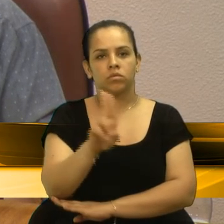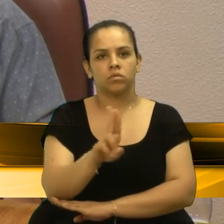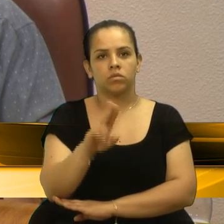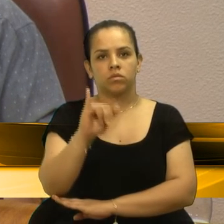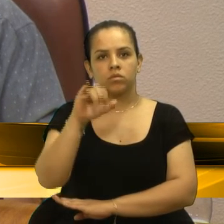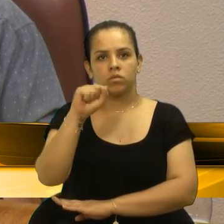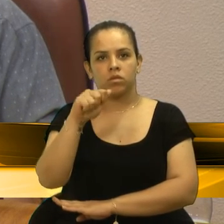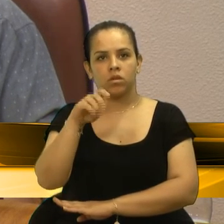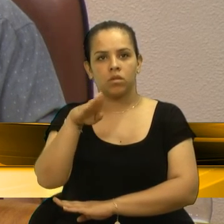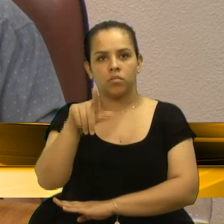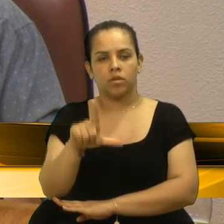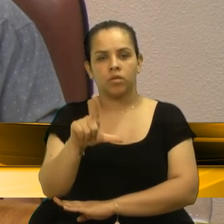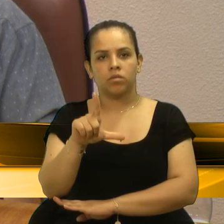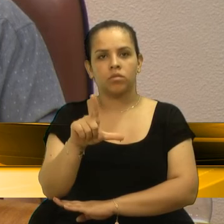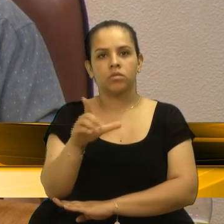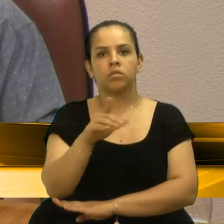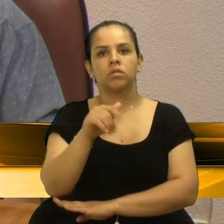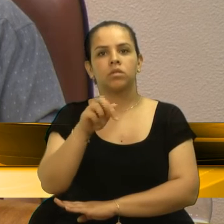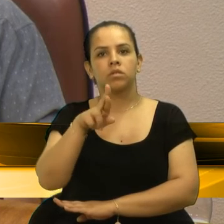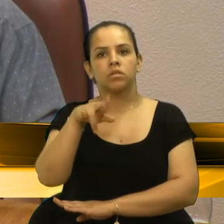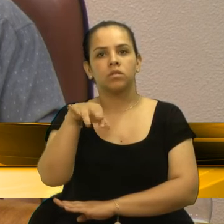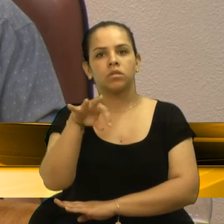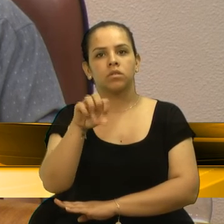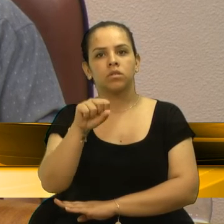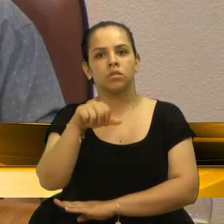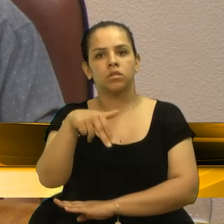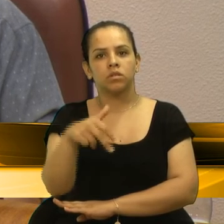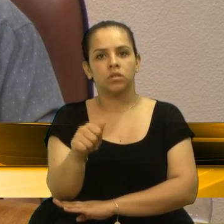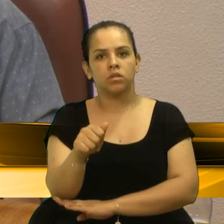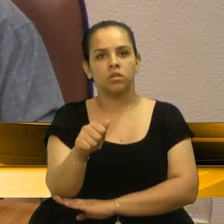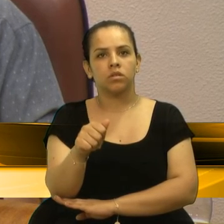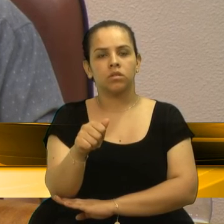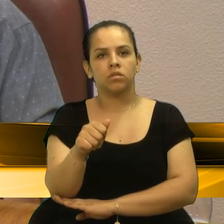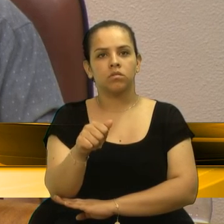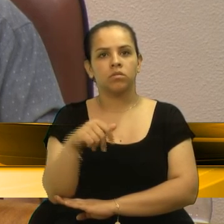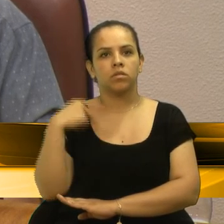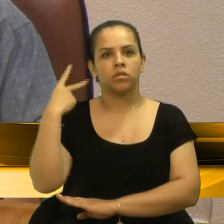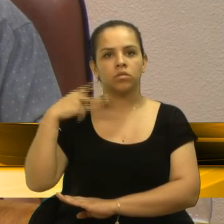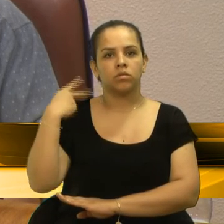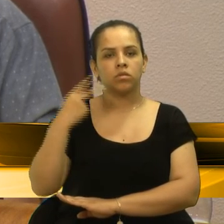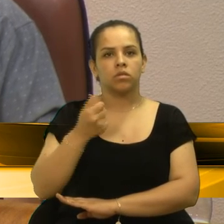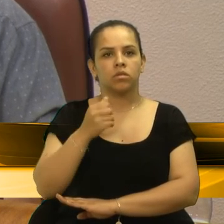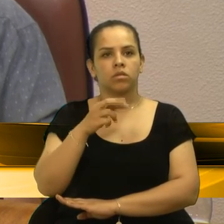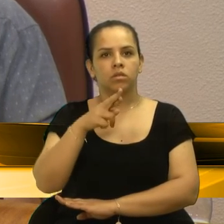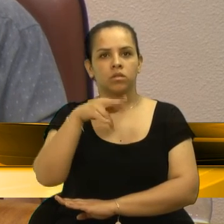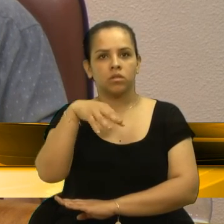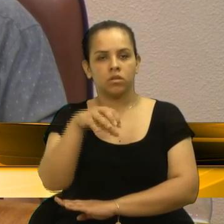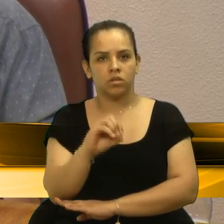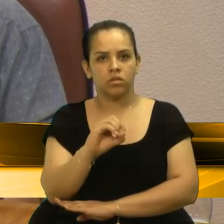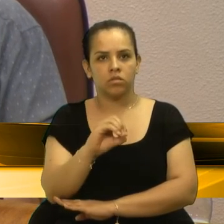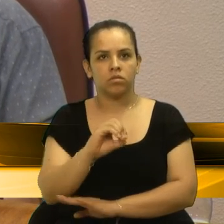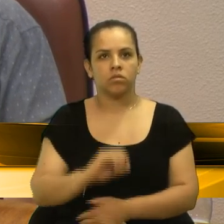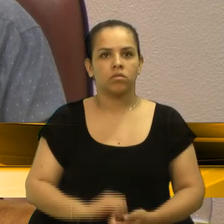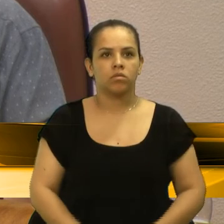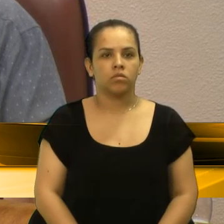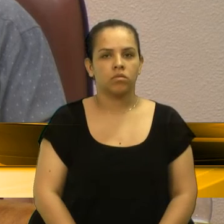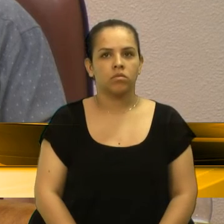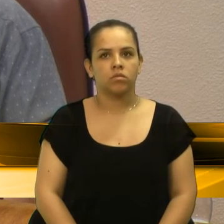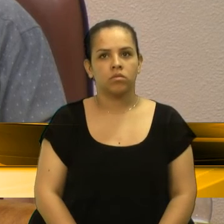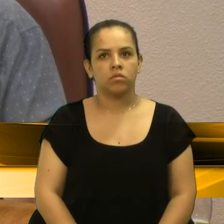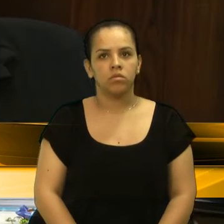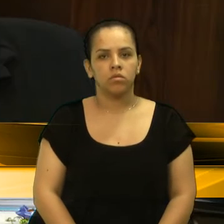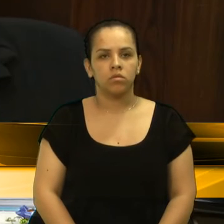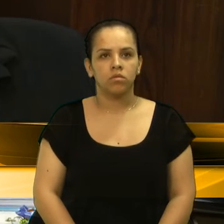Isabel Castilhos, Isabel Cristina de Castilhos, diretora da Secretaria. Vereador Adriano Bressan, requerimento pela